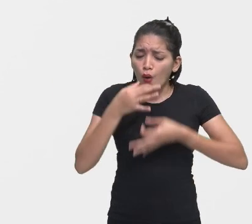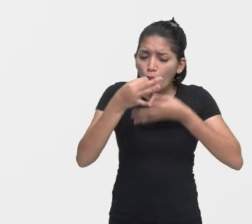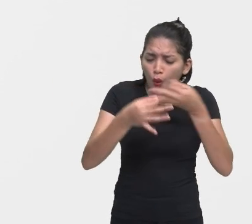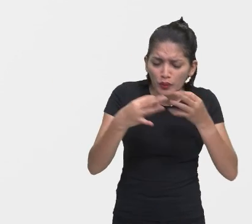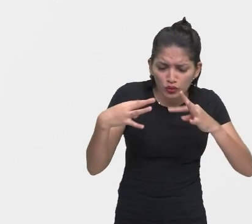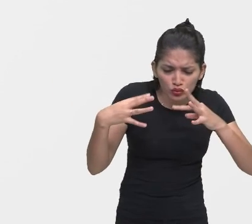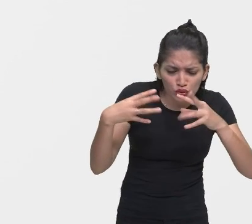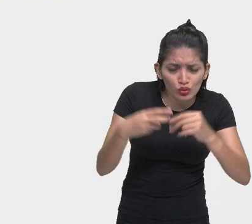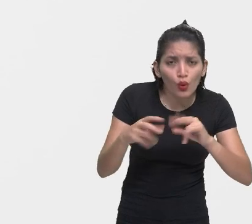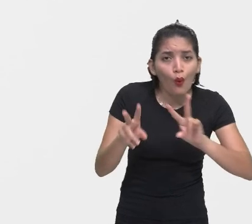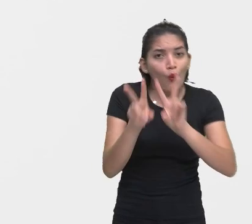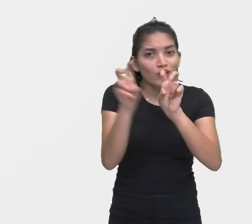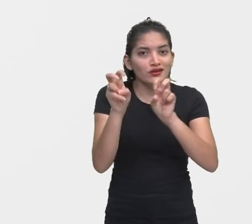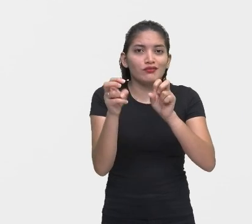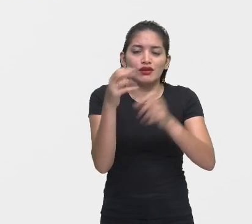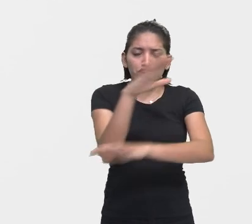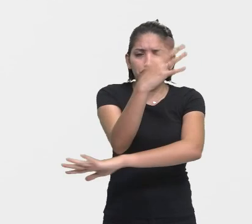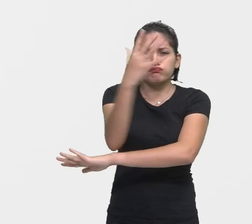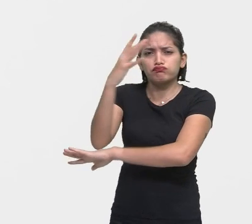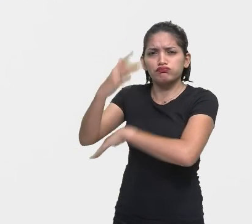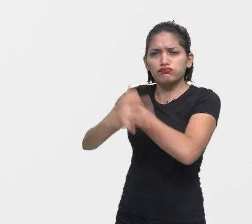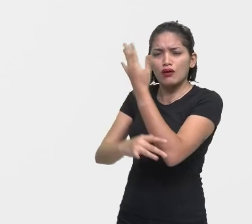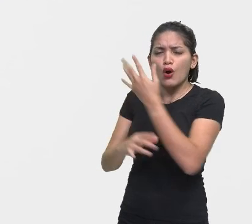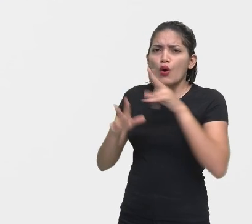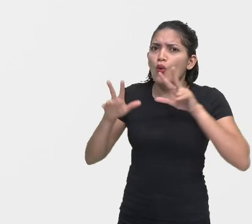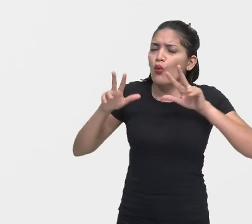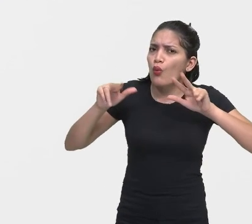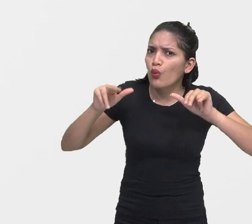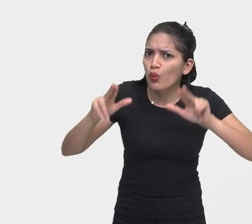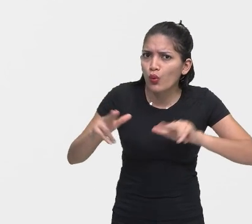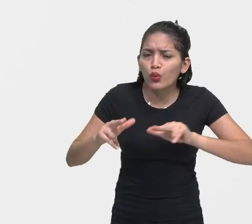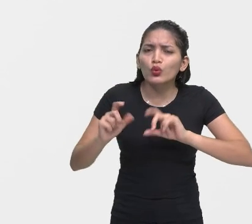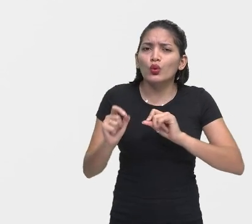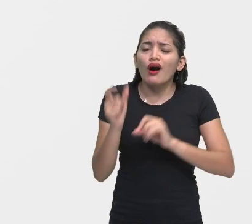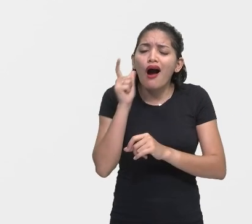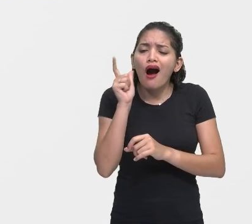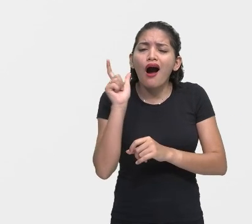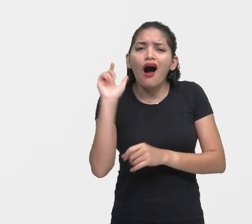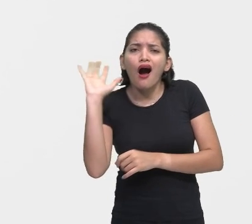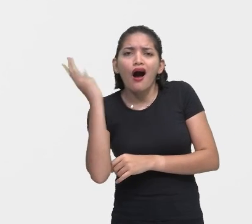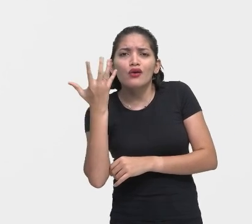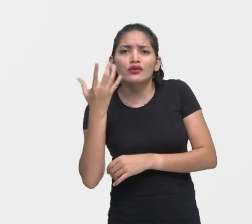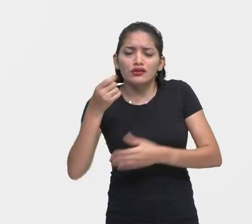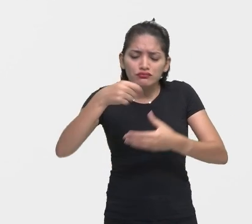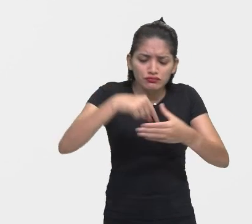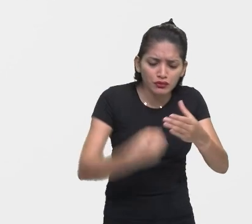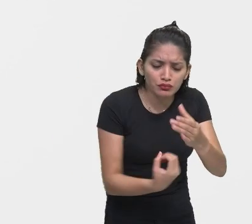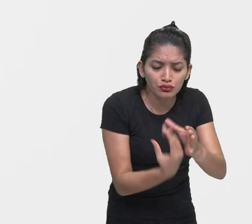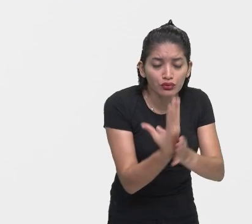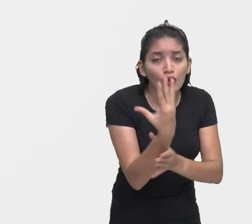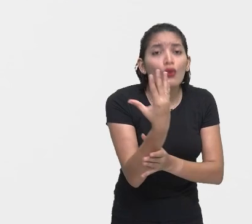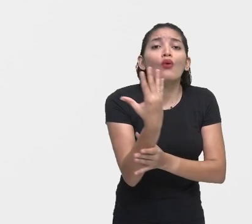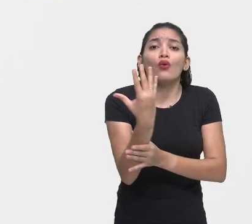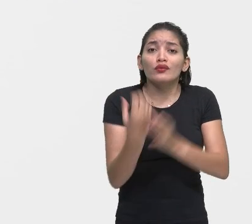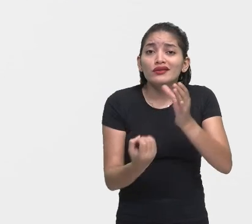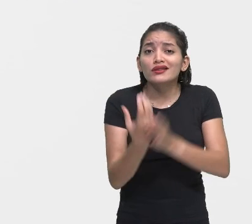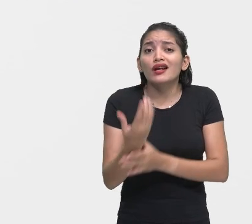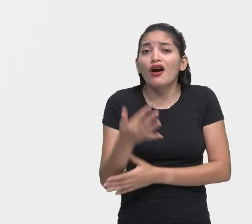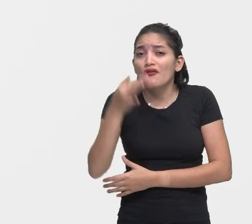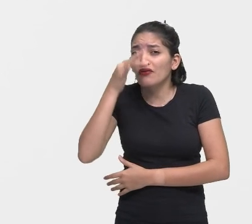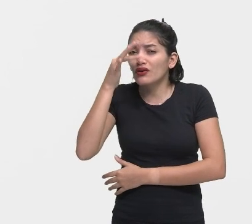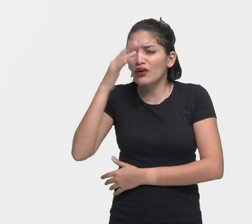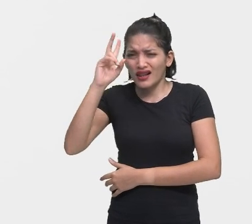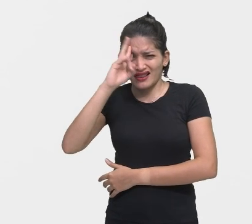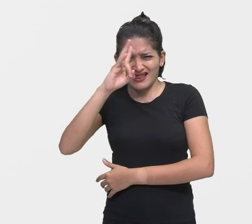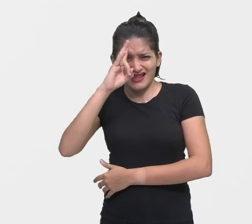que há sobre a natureza nunca fizeram crescer uma erva ou nascer uma flor. Lembra